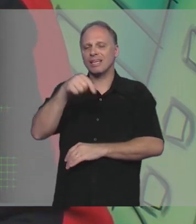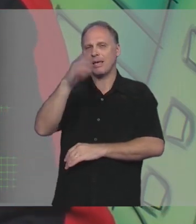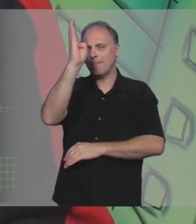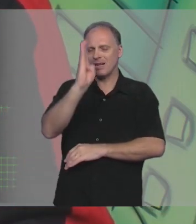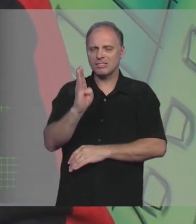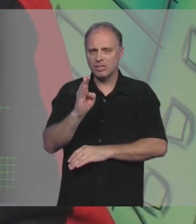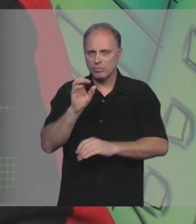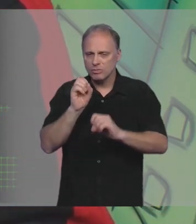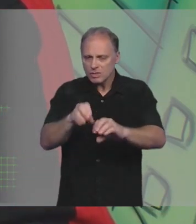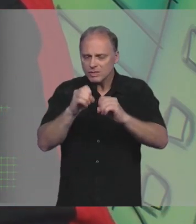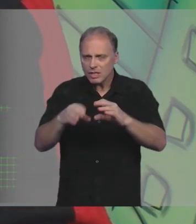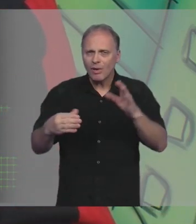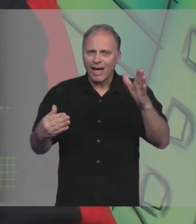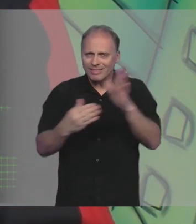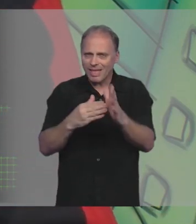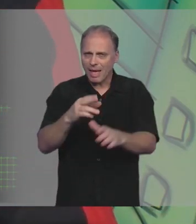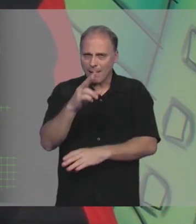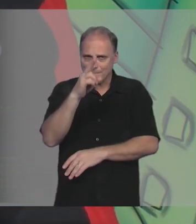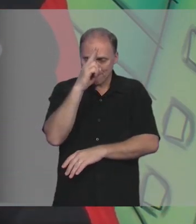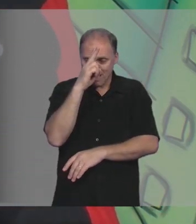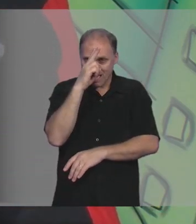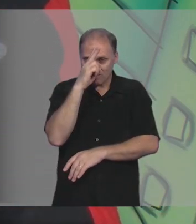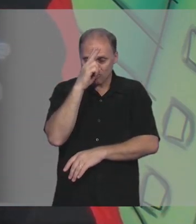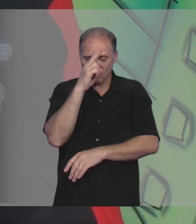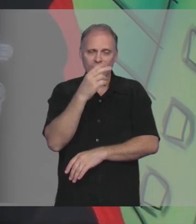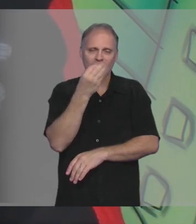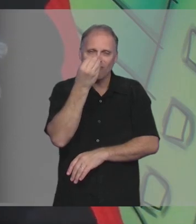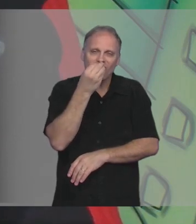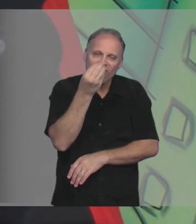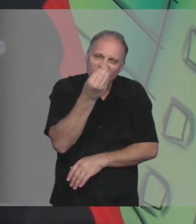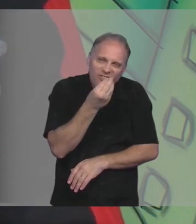até o nível médio pública de baixa qualidade,